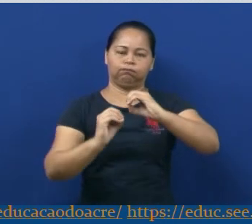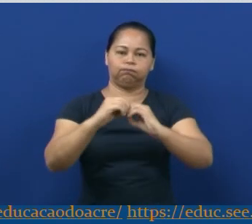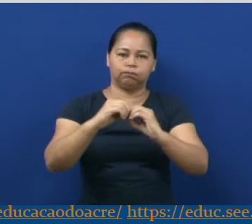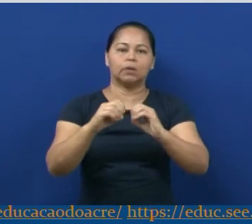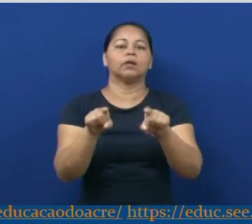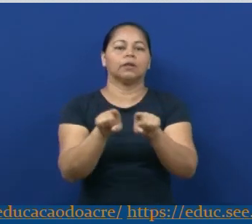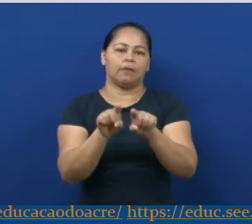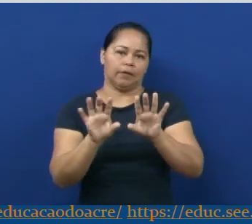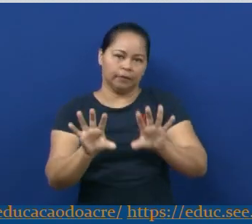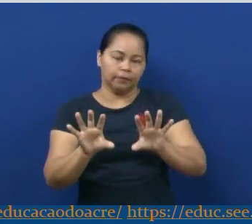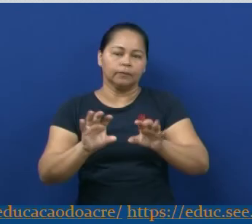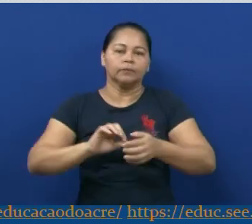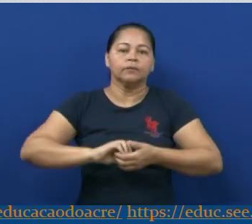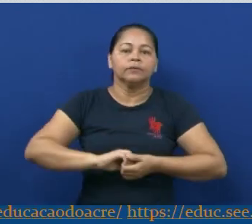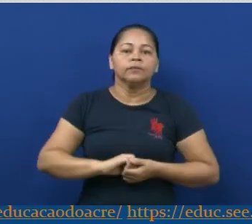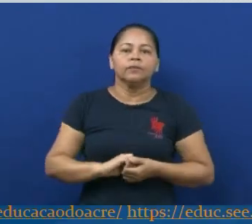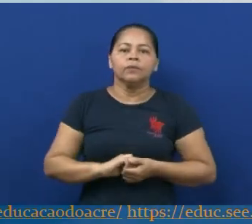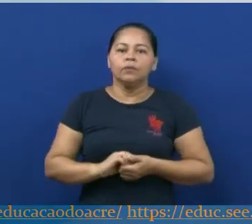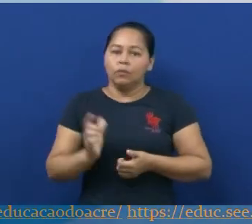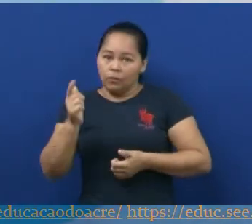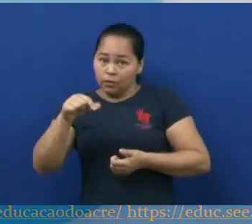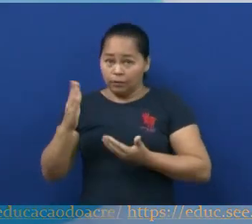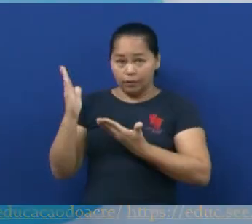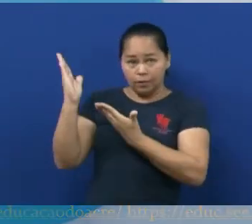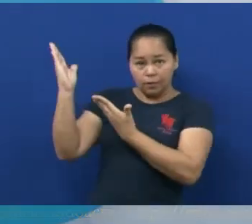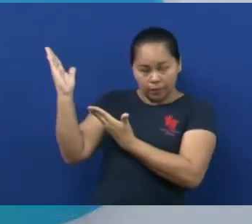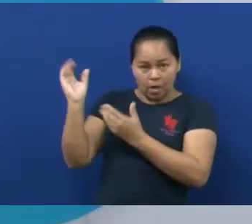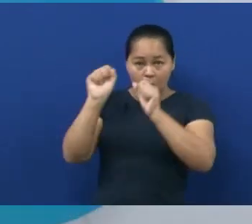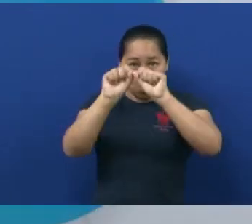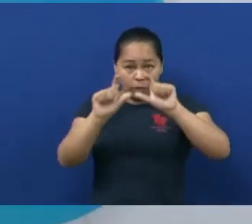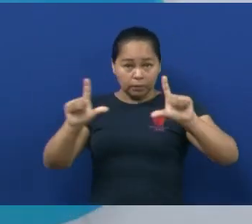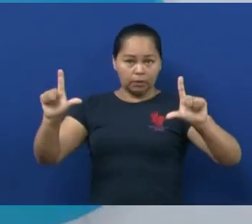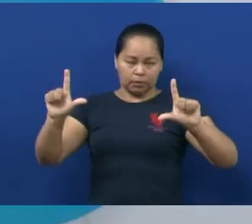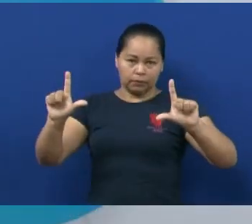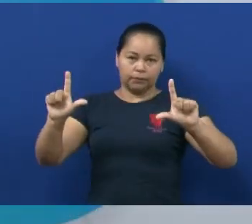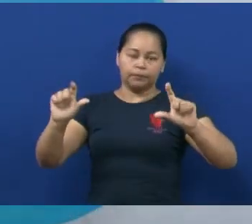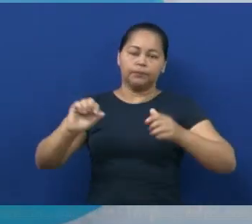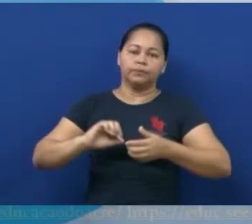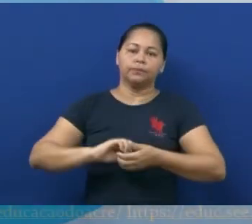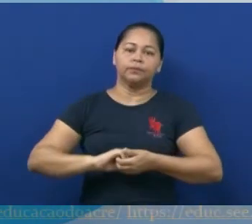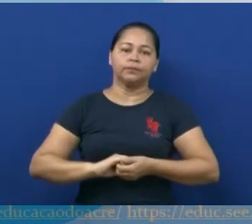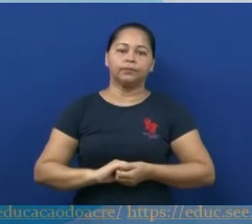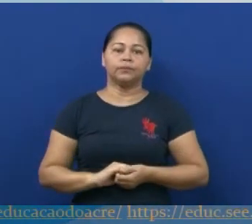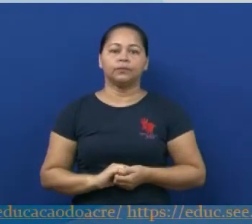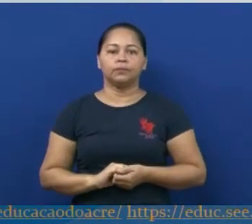suas moléculas. Voltamos ao slide para acompanhar o exemplo.